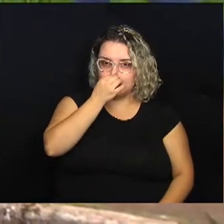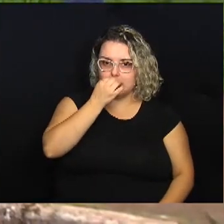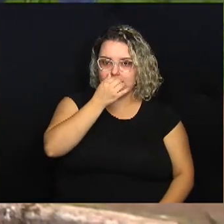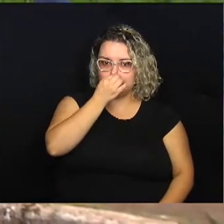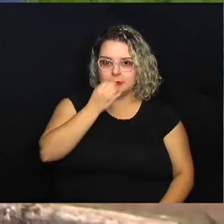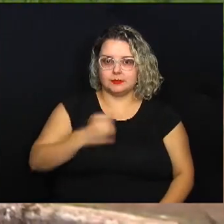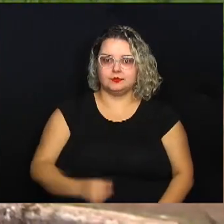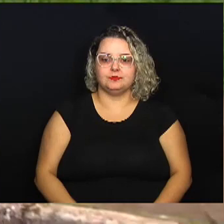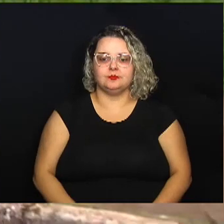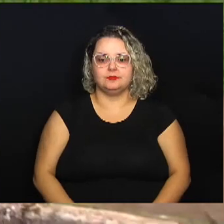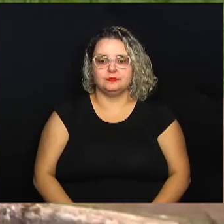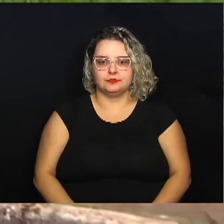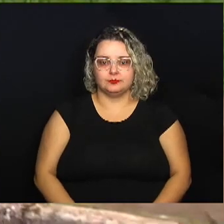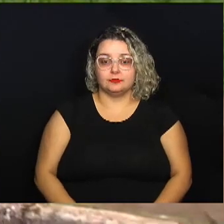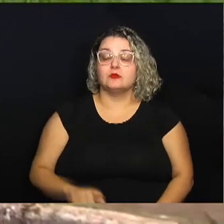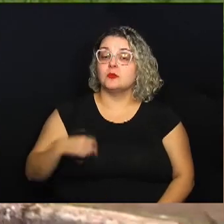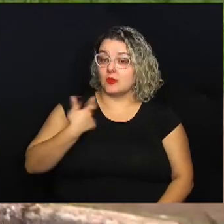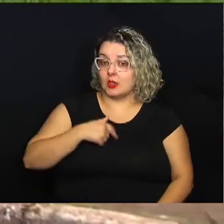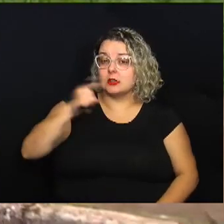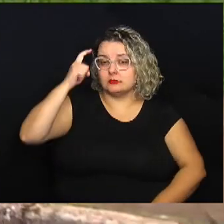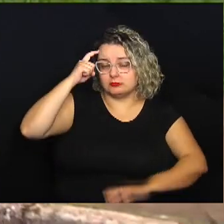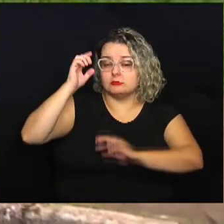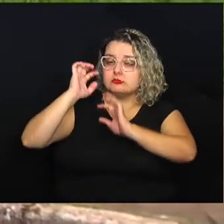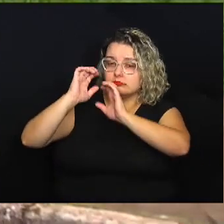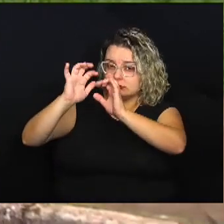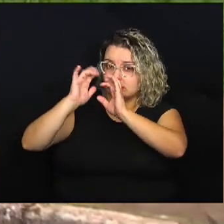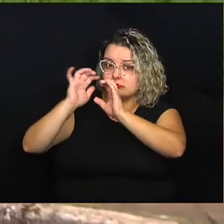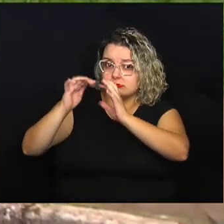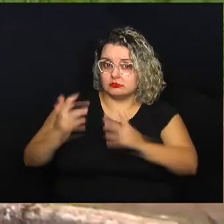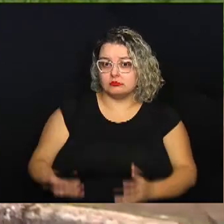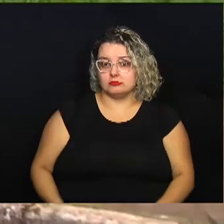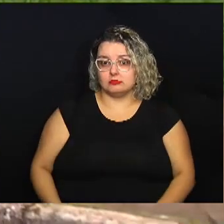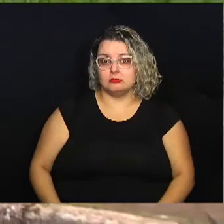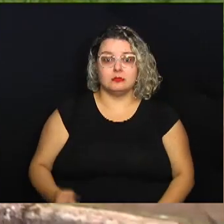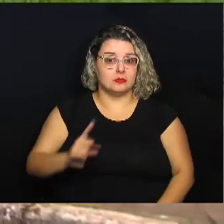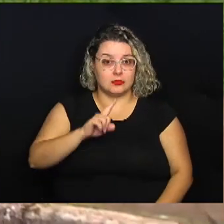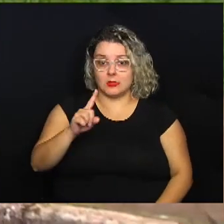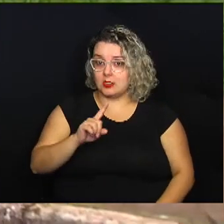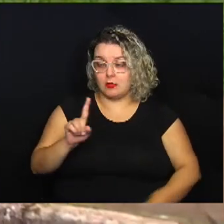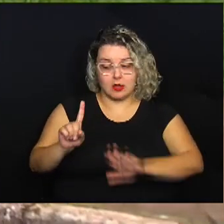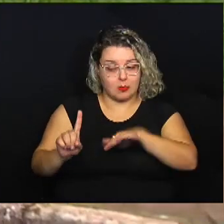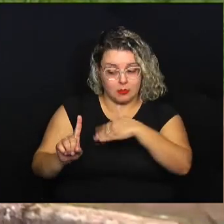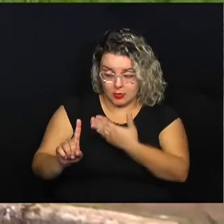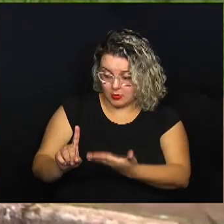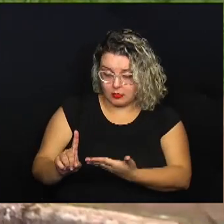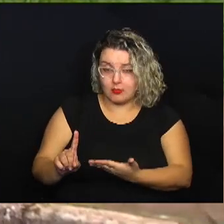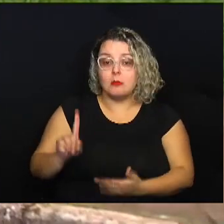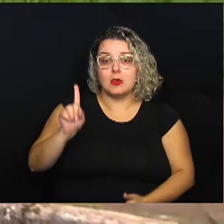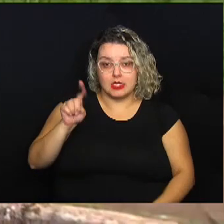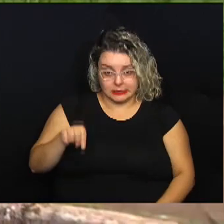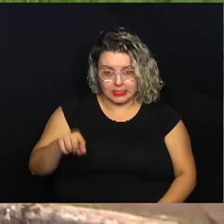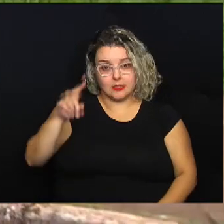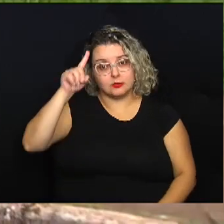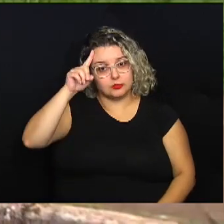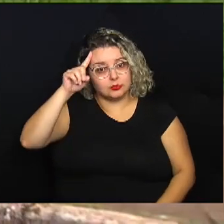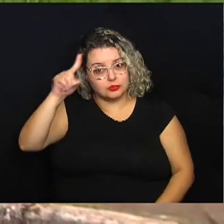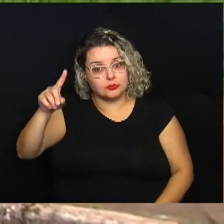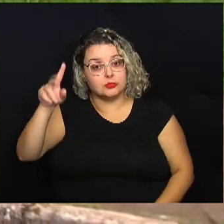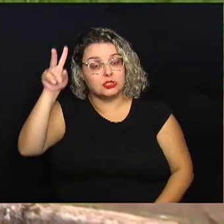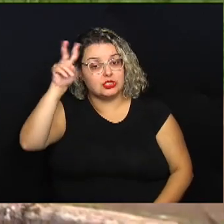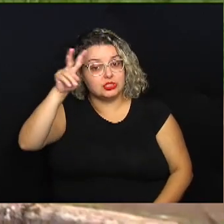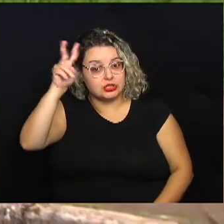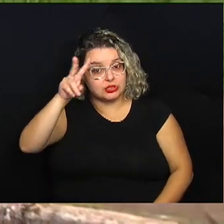a gente reflete bastante nessa questão, né? Não é uma homenagem, mas sim é um dia de lembrar